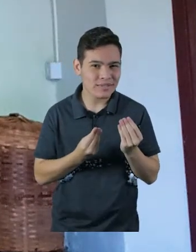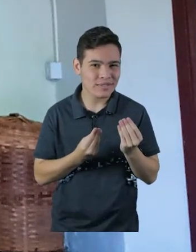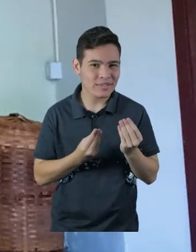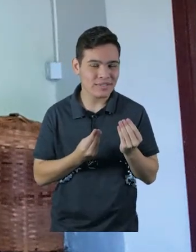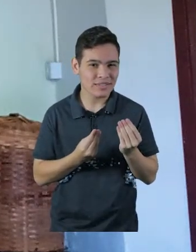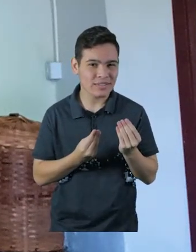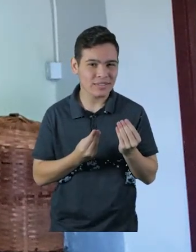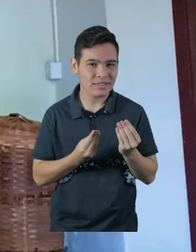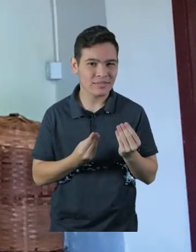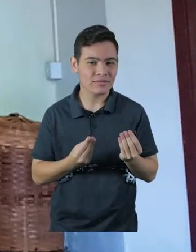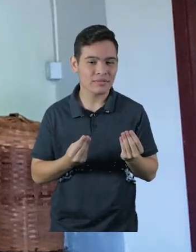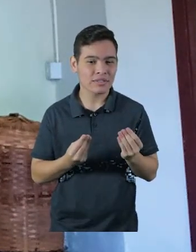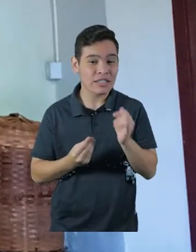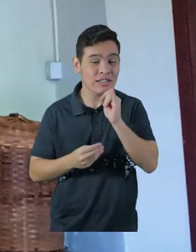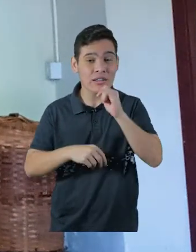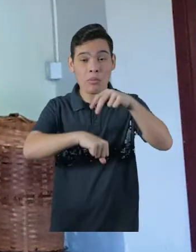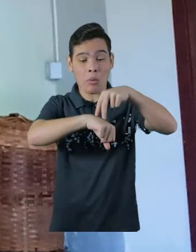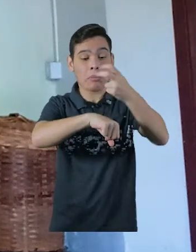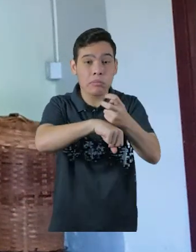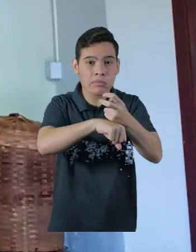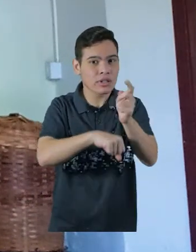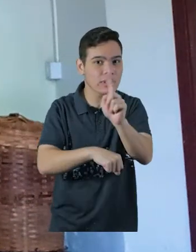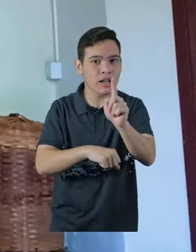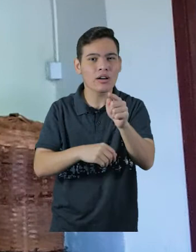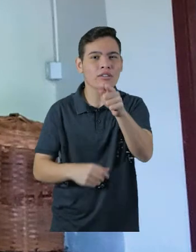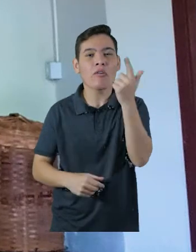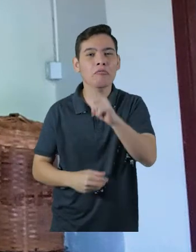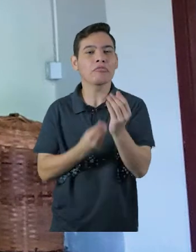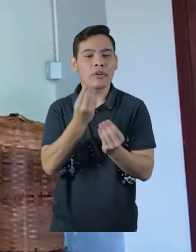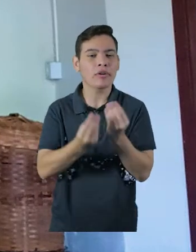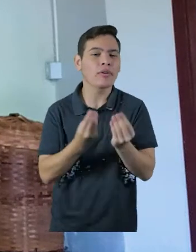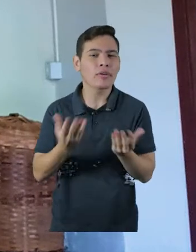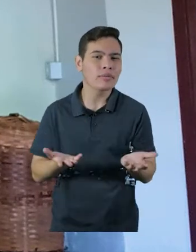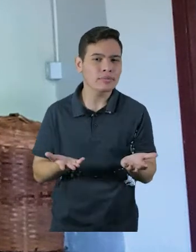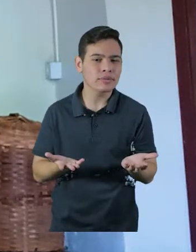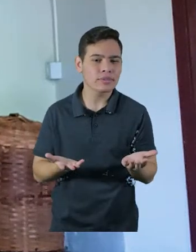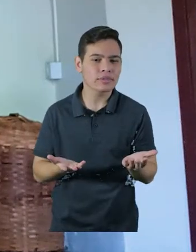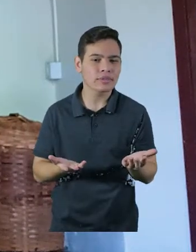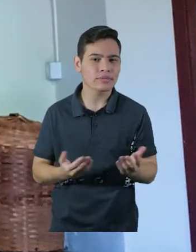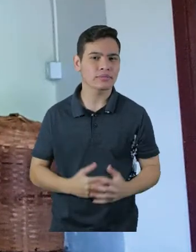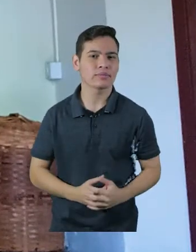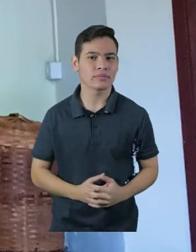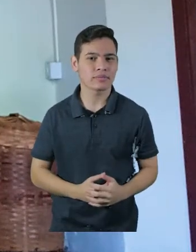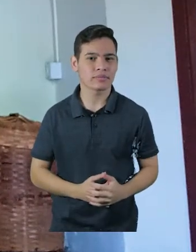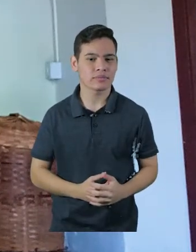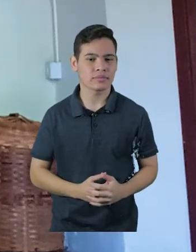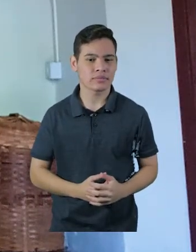que você consegue e ainda assim não colapsar, não cair?